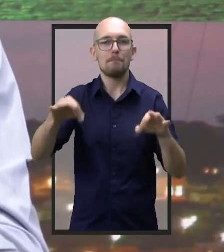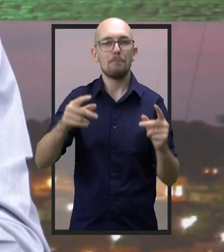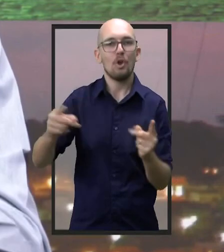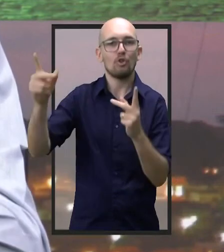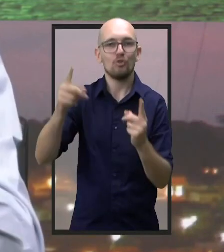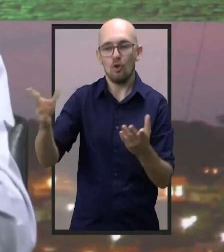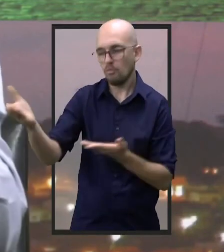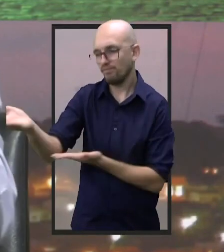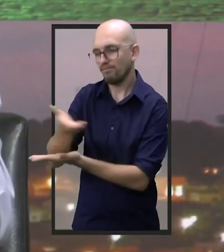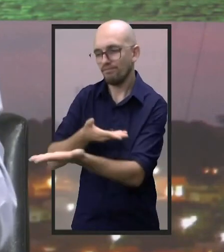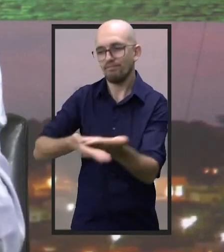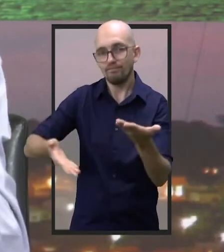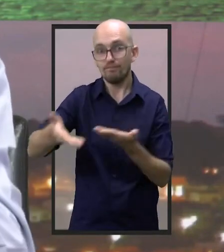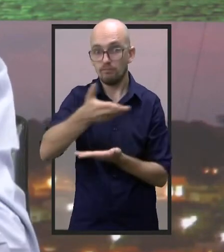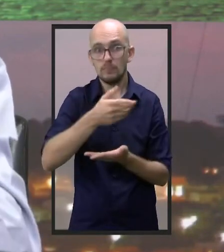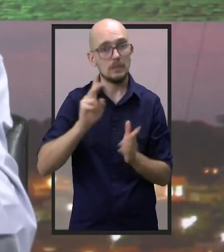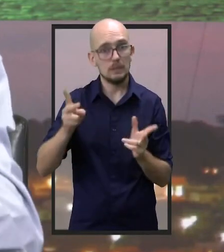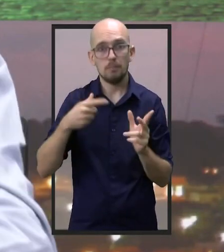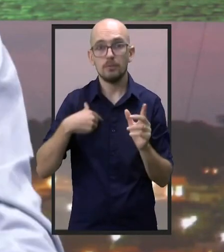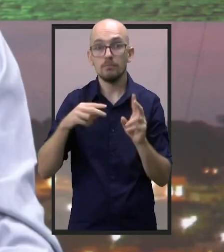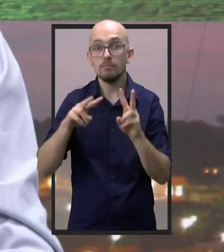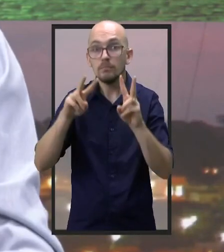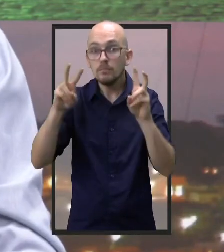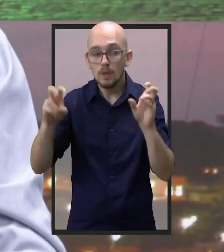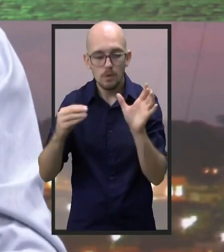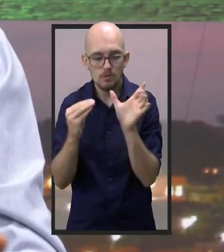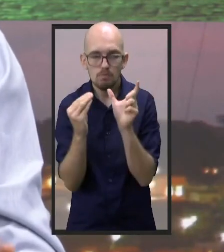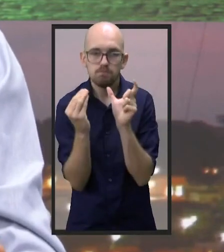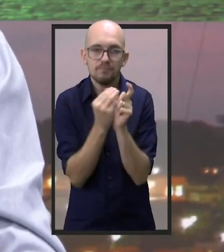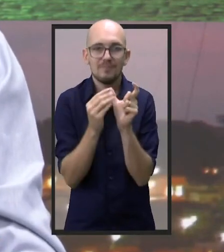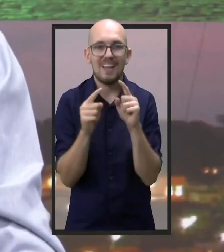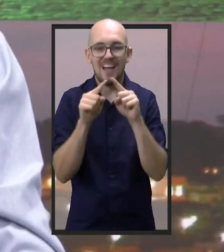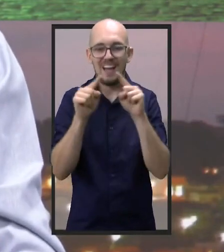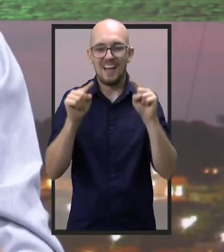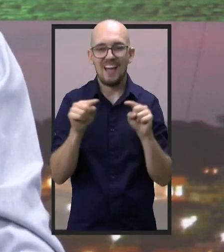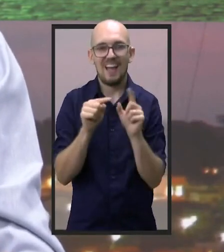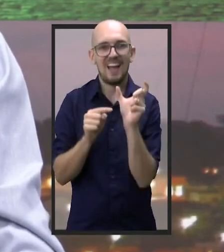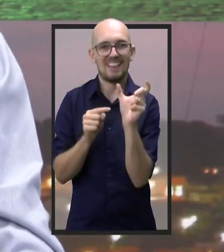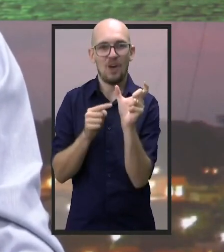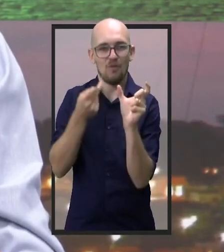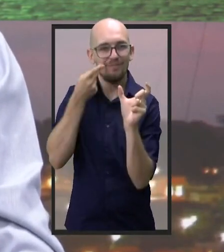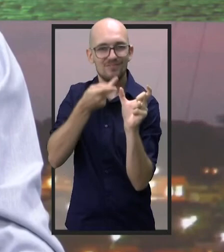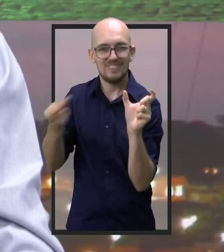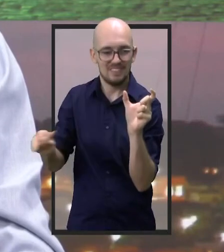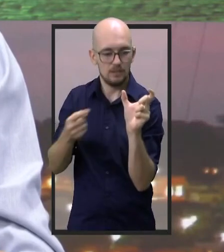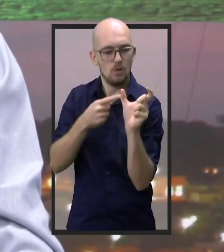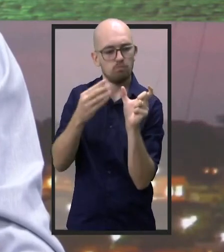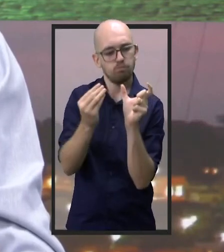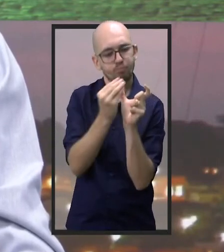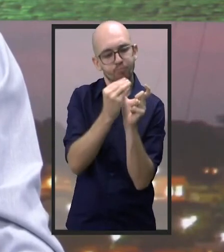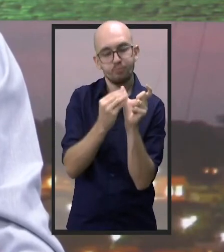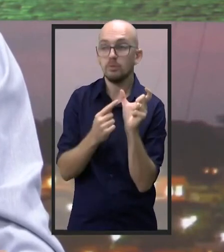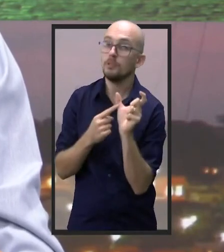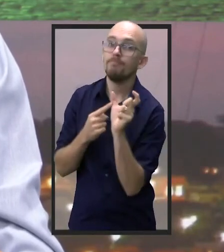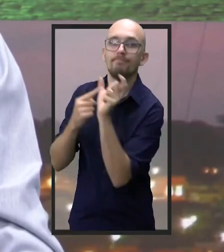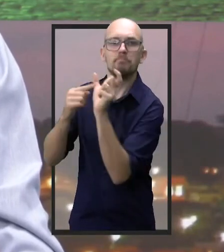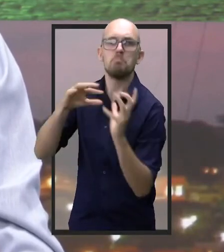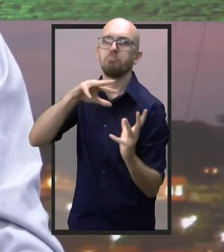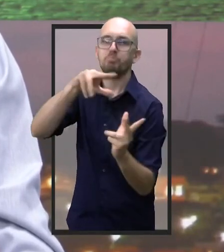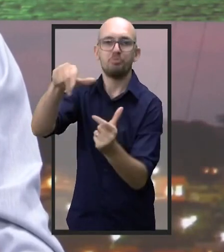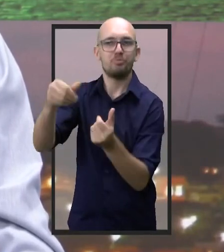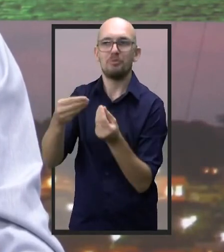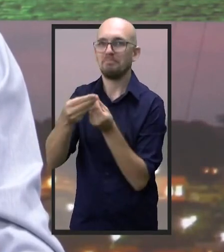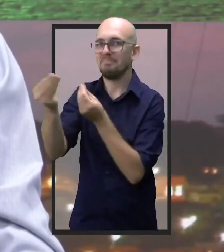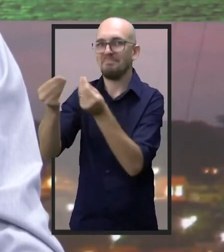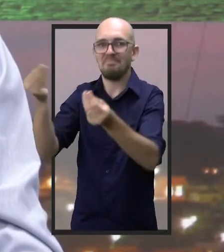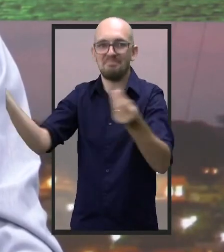e coloco no nosso cartão de visita mundo afora. O europeu, o estrangeiro, o americano, qualquer